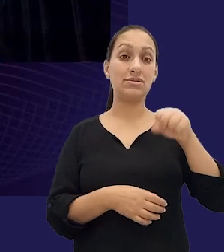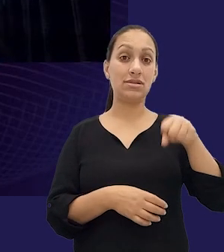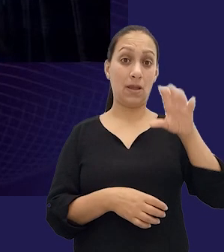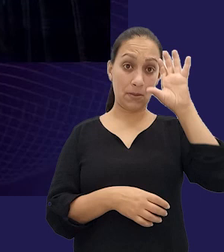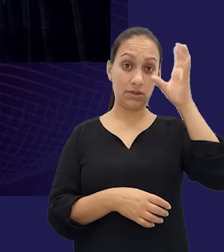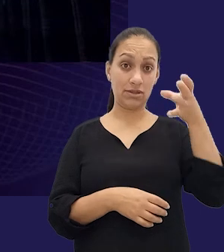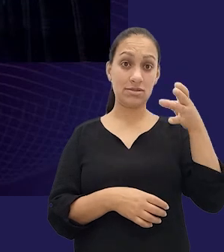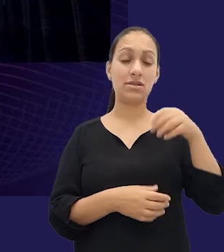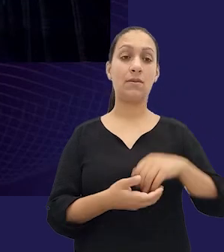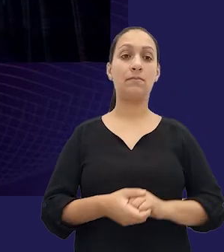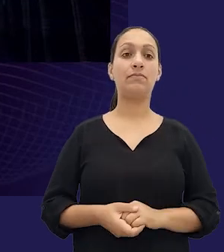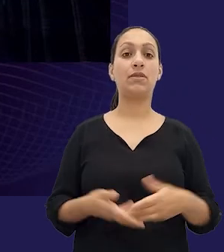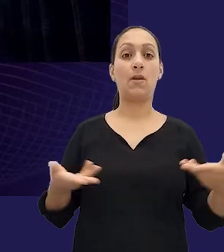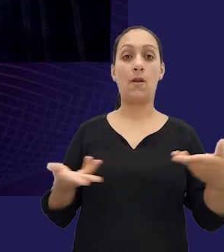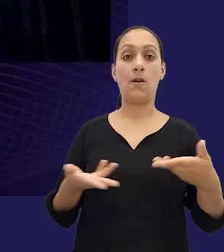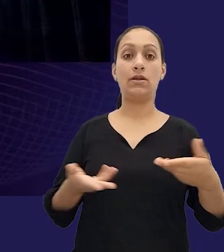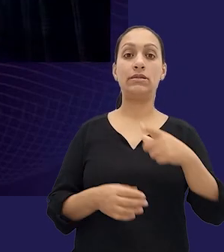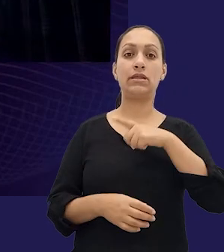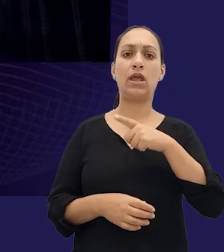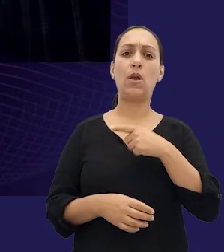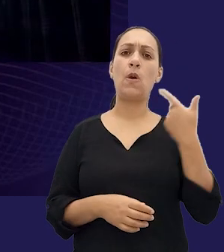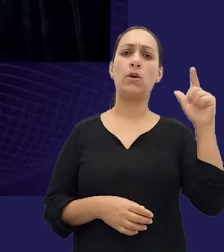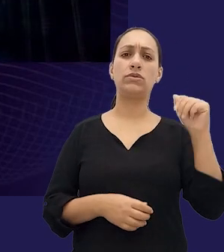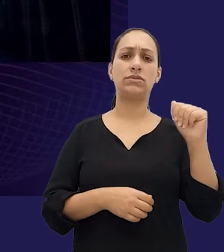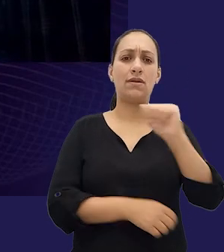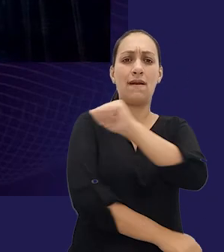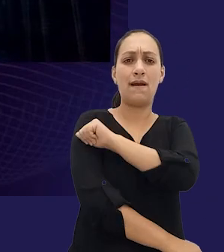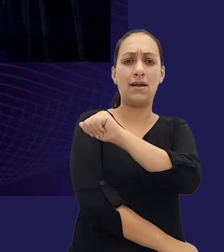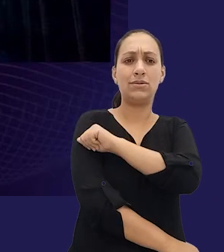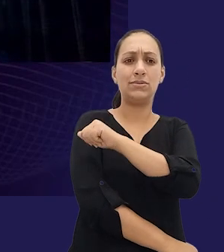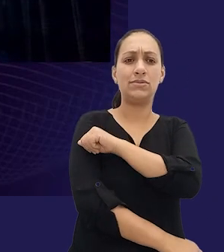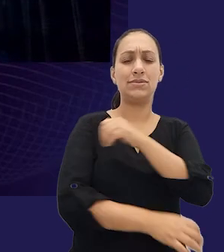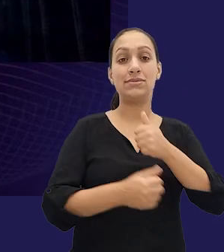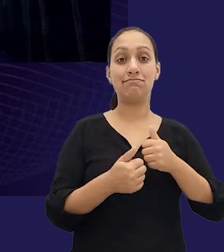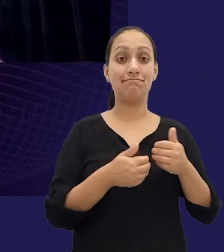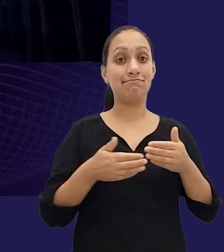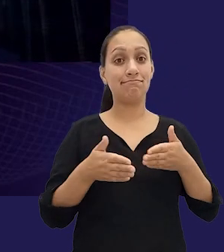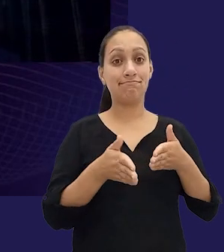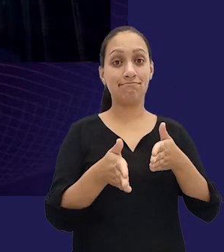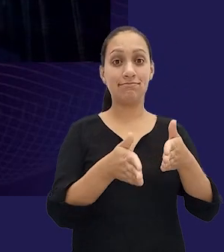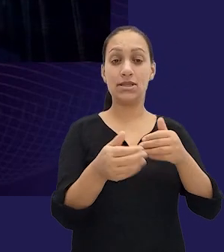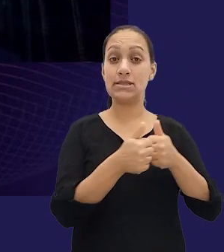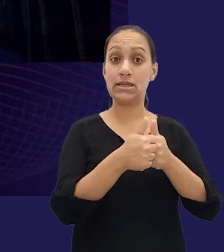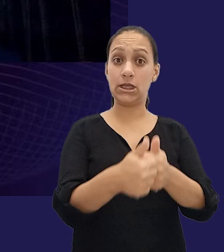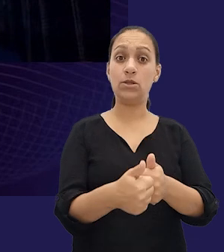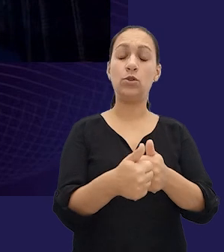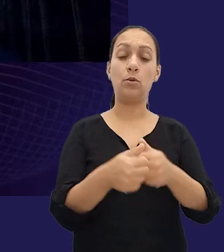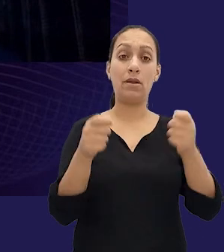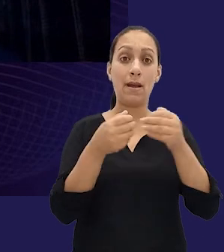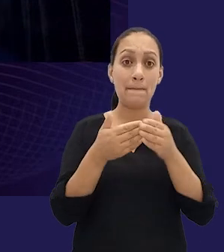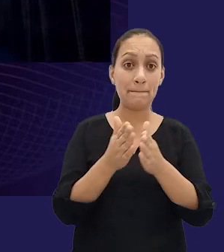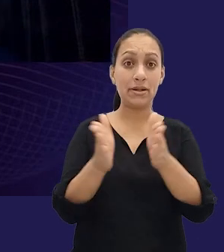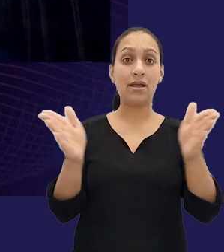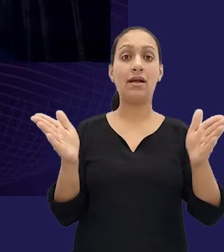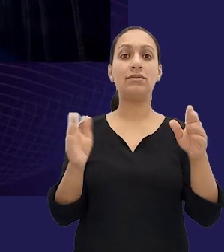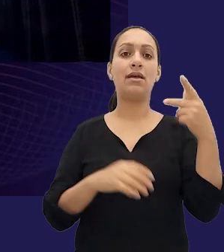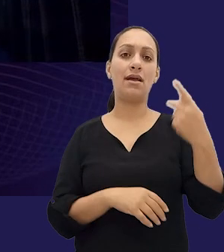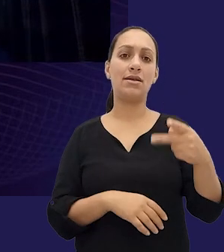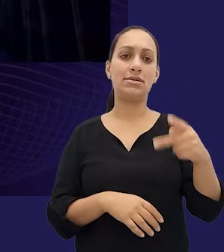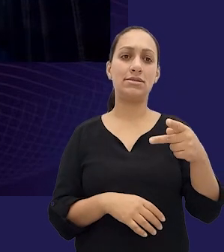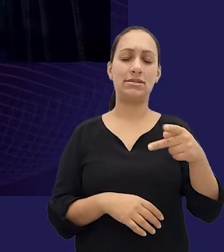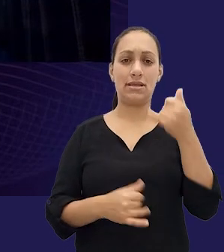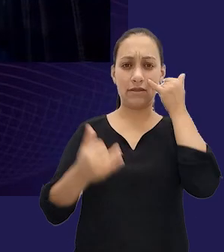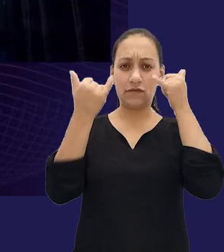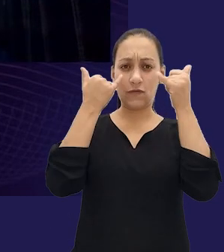aconteceu. E agora a gente tem outros alunos que estão aí no segmento, né, para dar uma ampliada